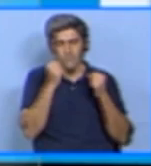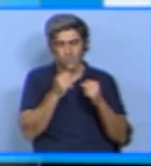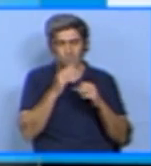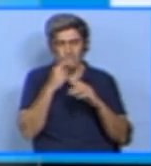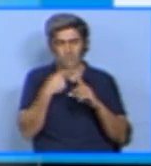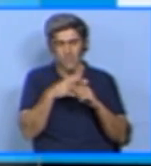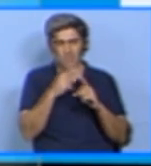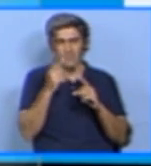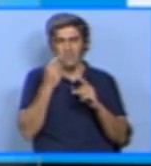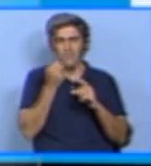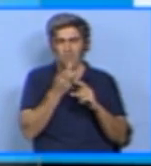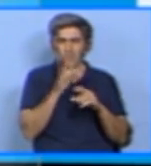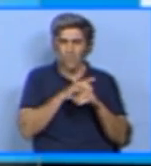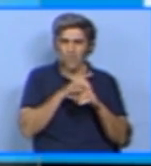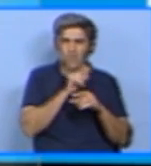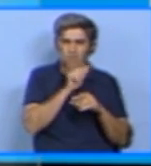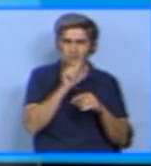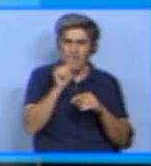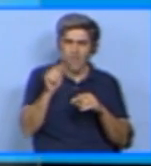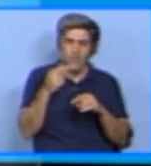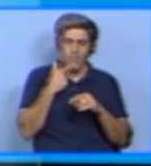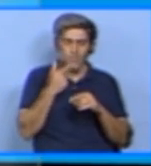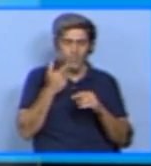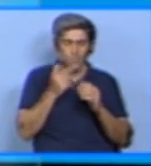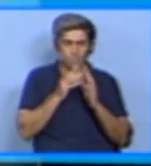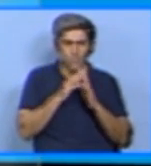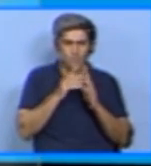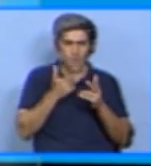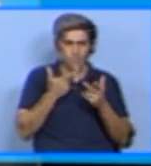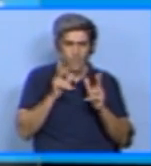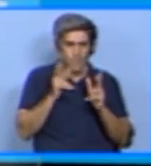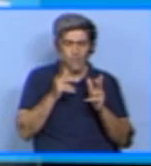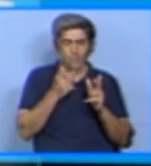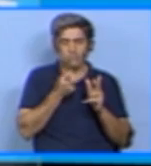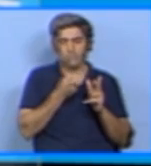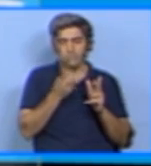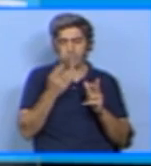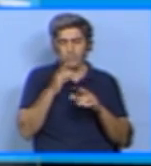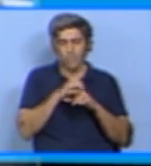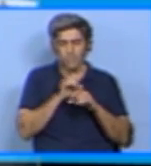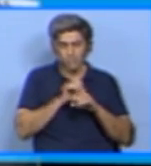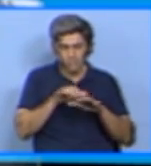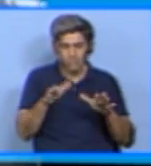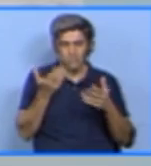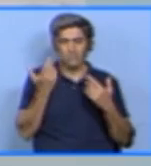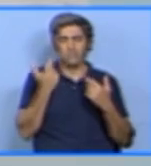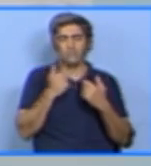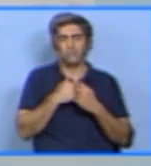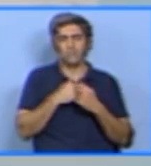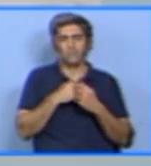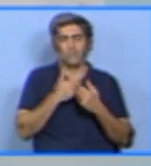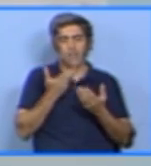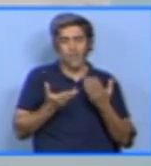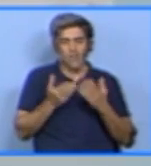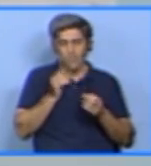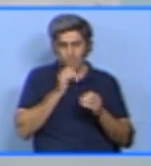imensas doenças que, na origem, estão mau uso da liberdade, não é? E as epidemias que criamos, o